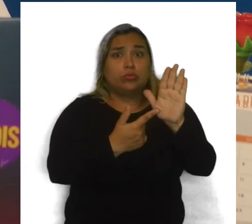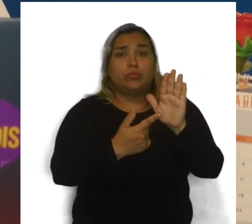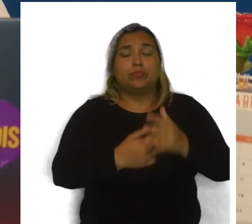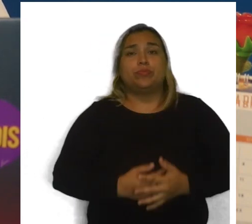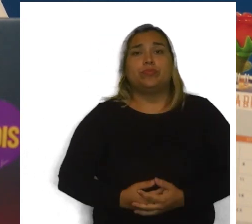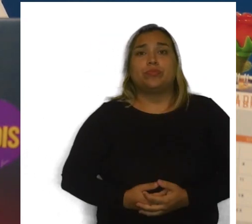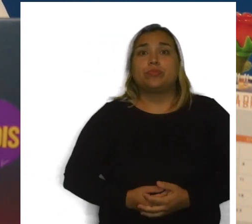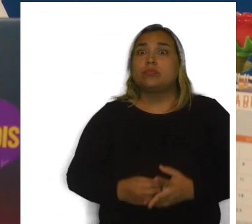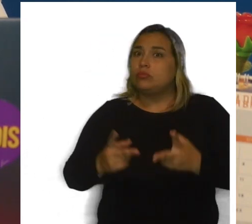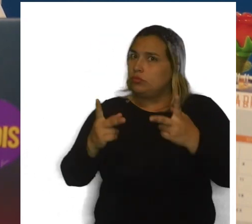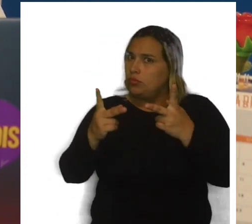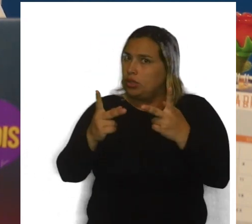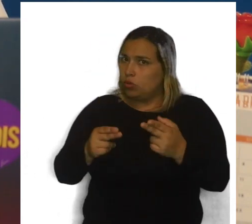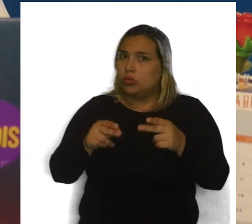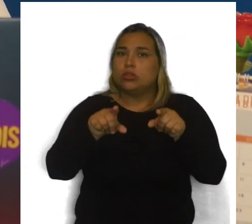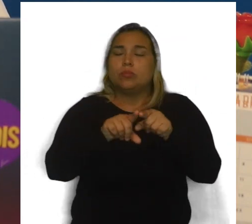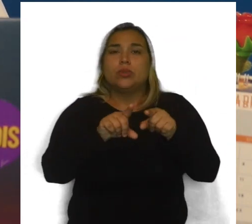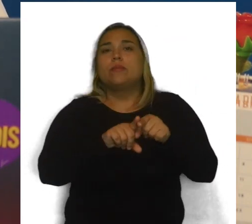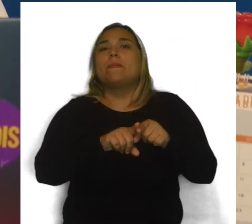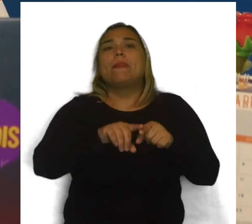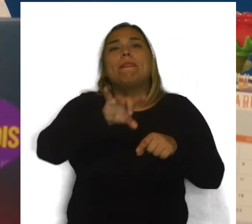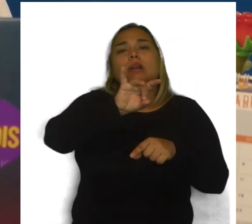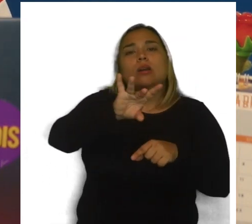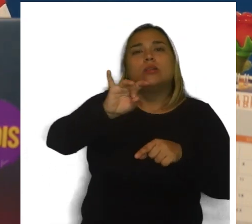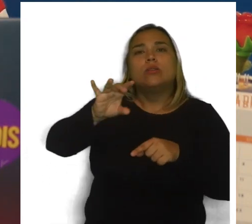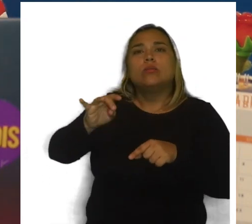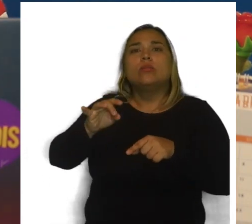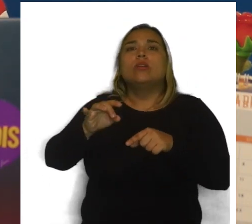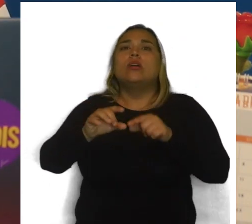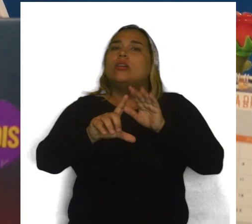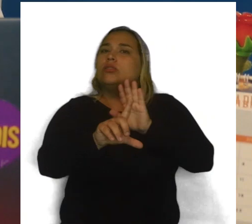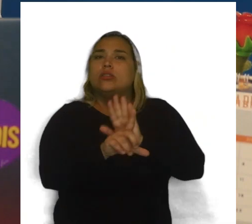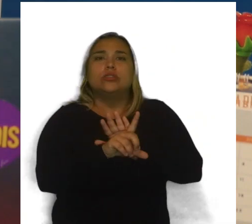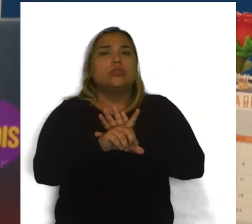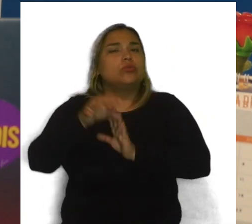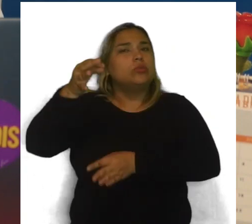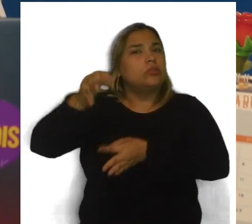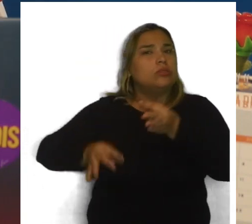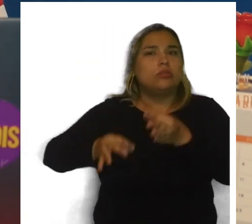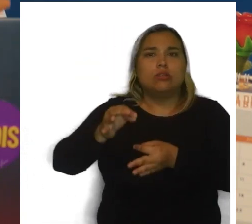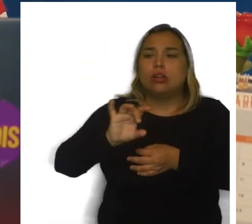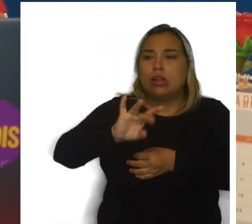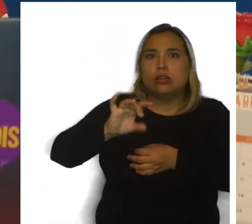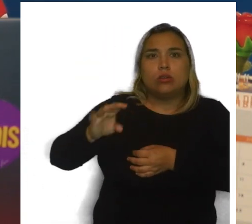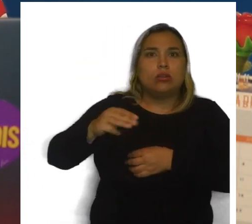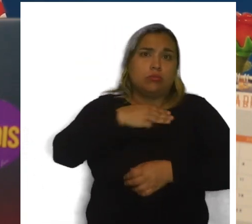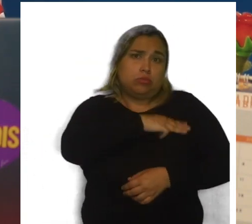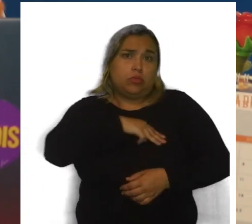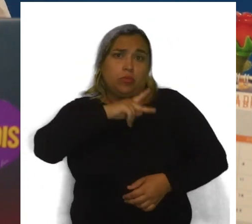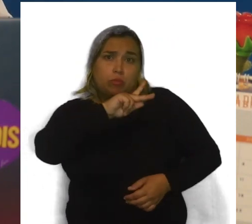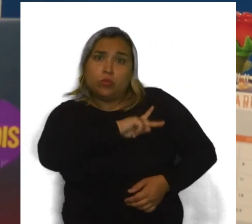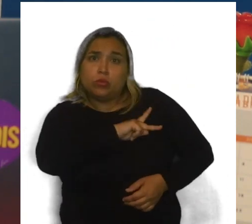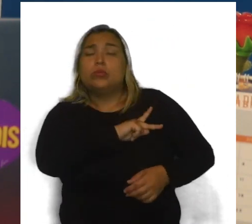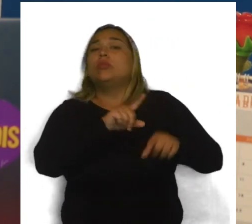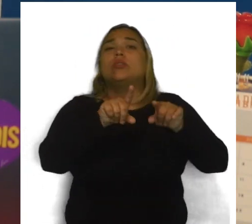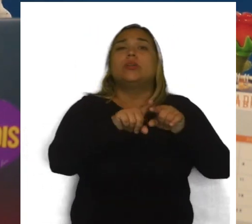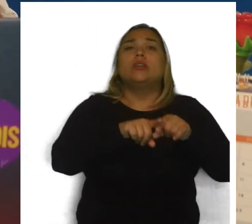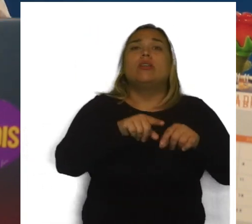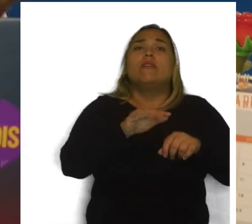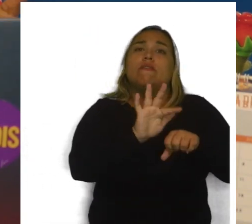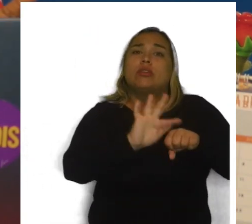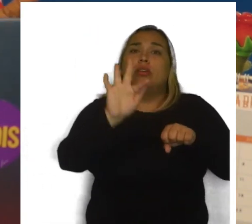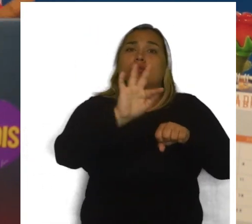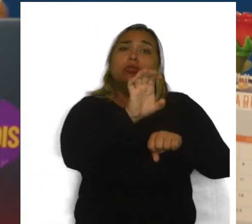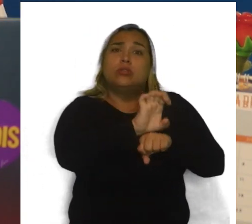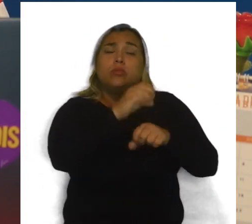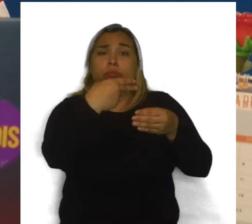Da mesma forma, os órgãos do Executivo, Legislativo, Judiciário e Ministério Público Federal, Estadual